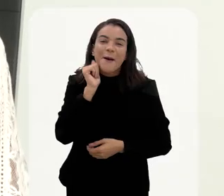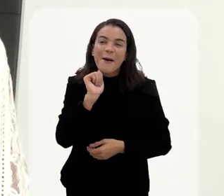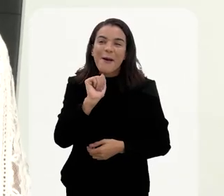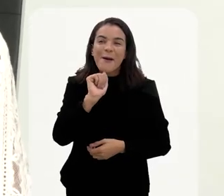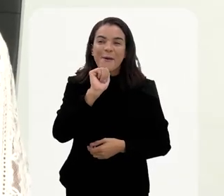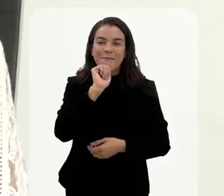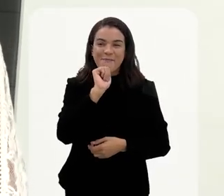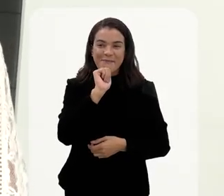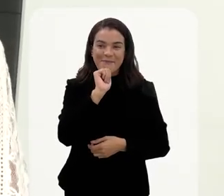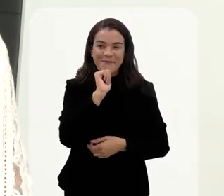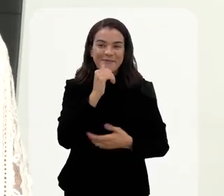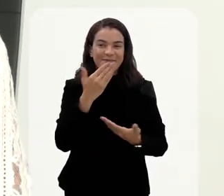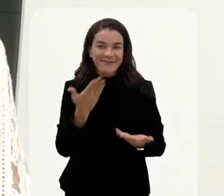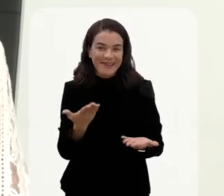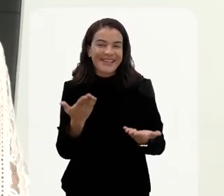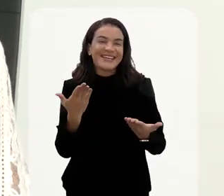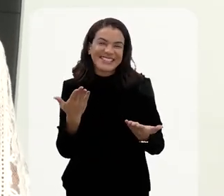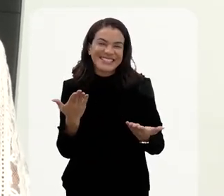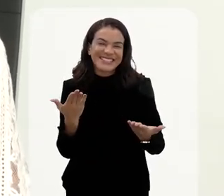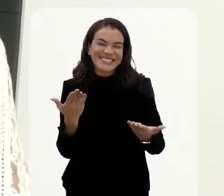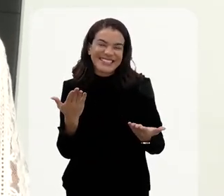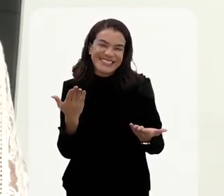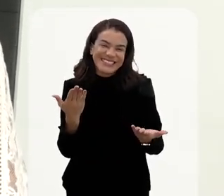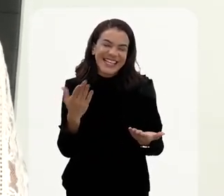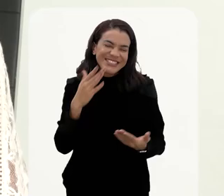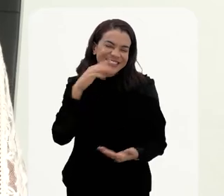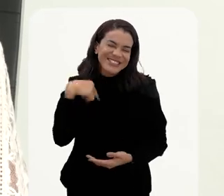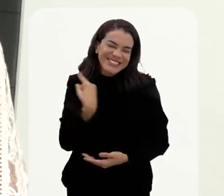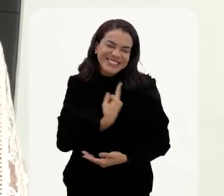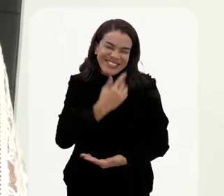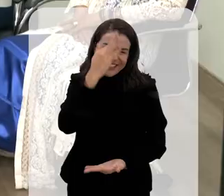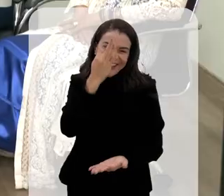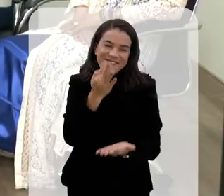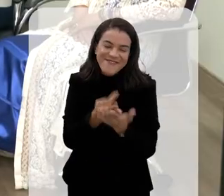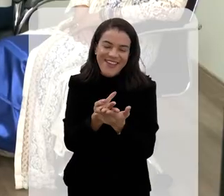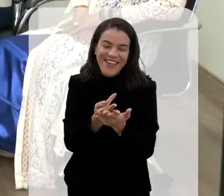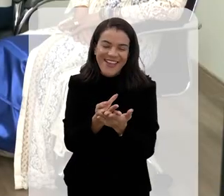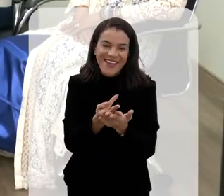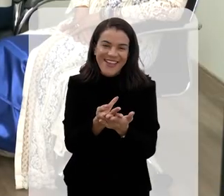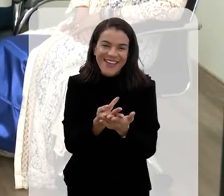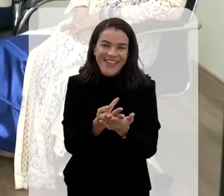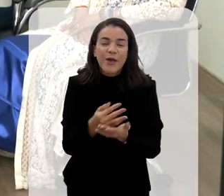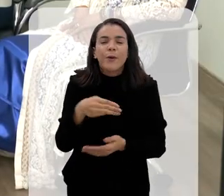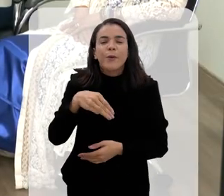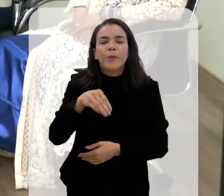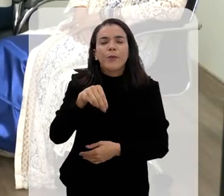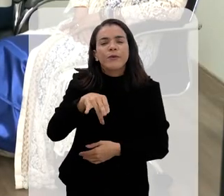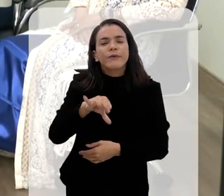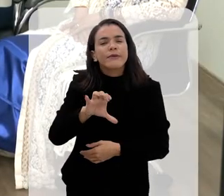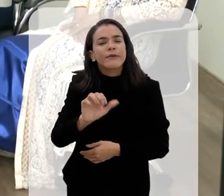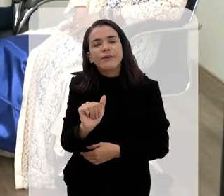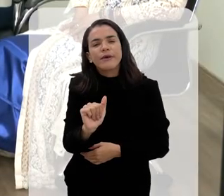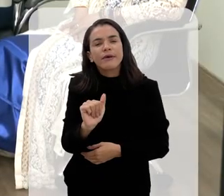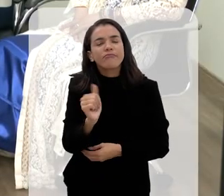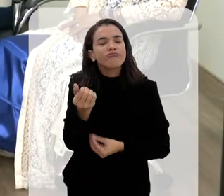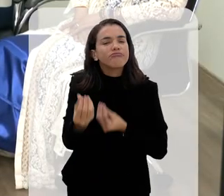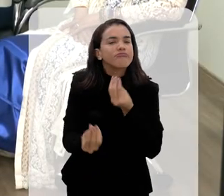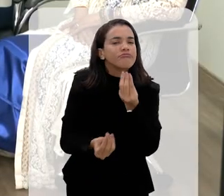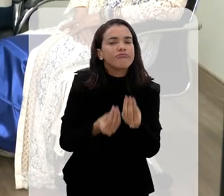Família, né? Mãe deu um defeito de mãe. Mas a gente tem fé, né?